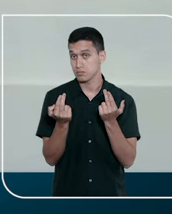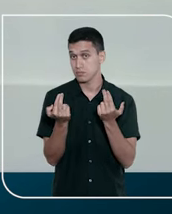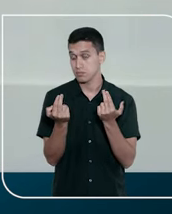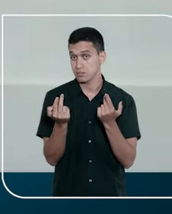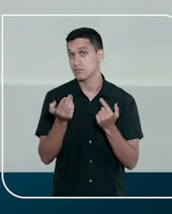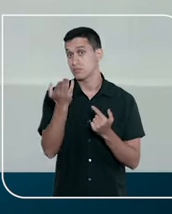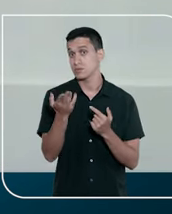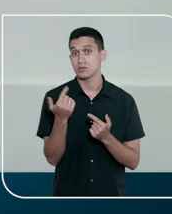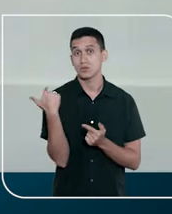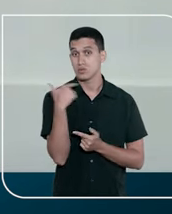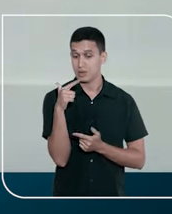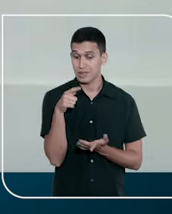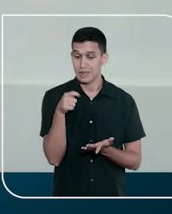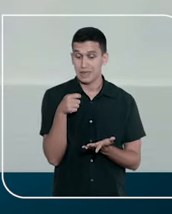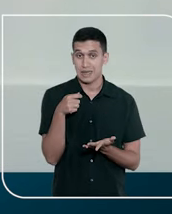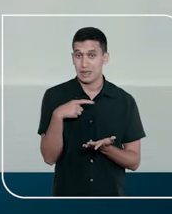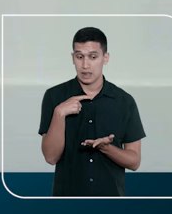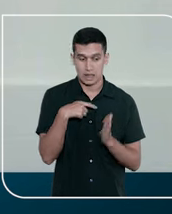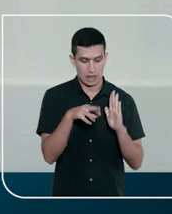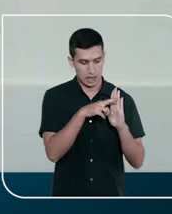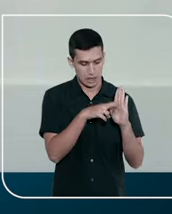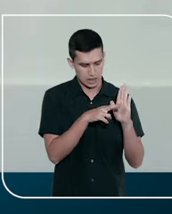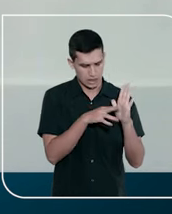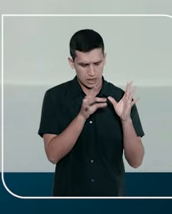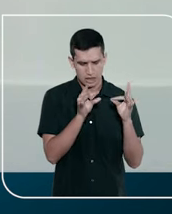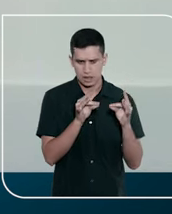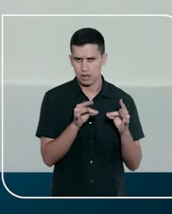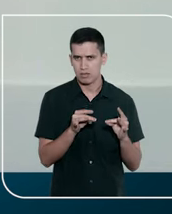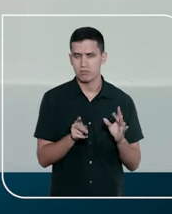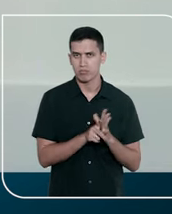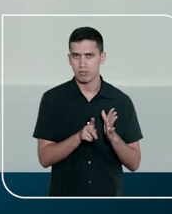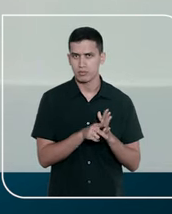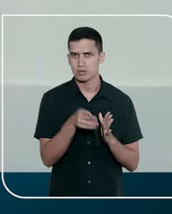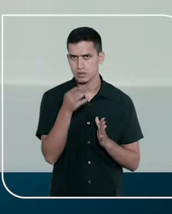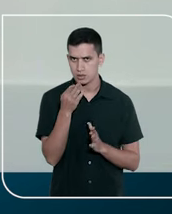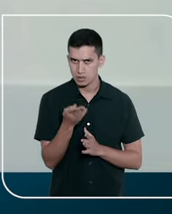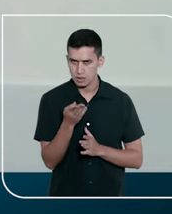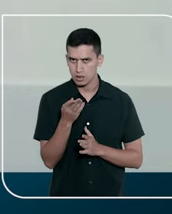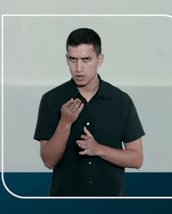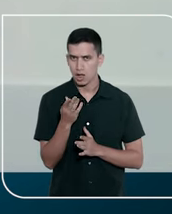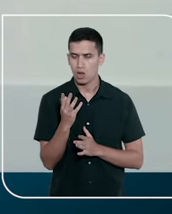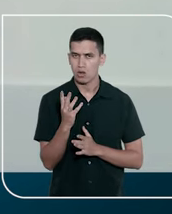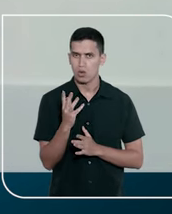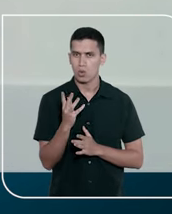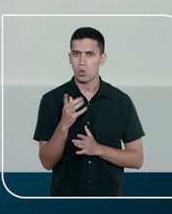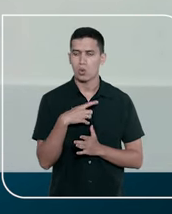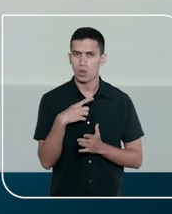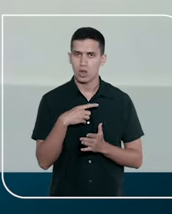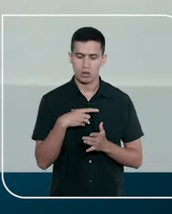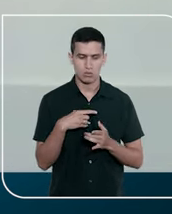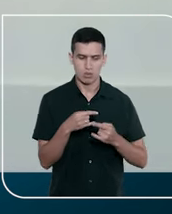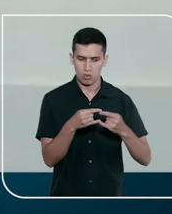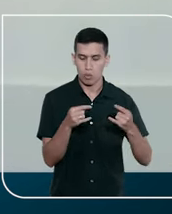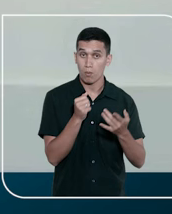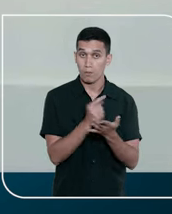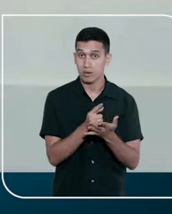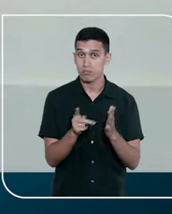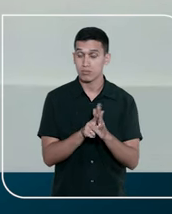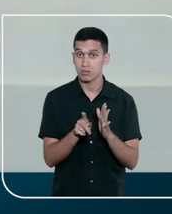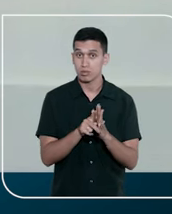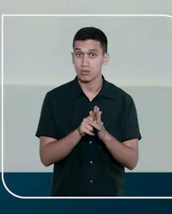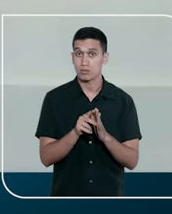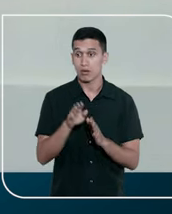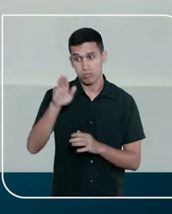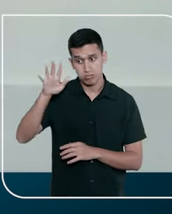Não existe uma regra, um regramento específico para passagens compradas em promoção. No momento da compra,